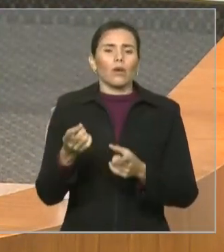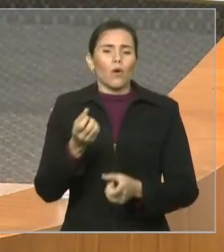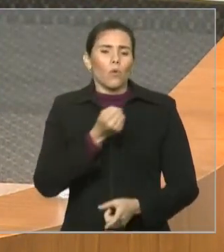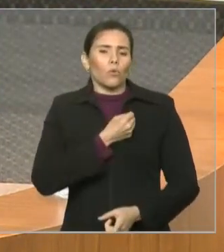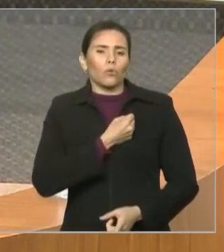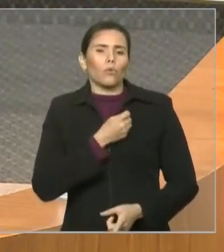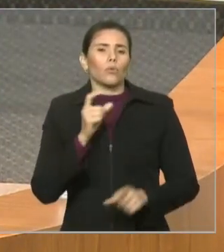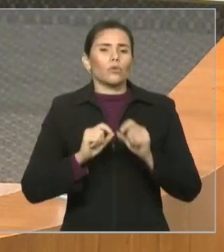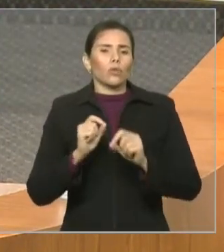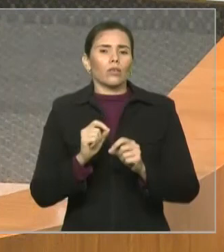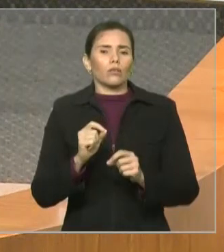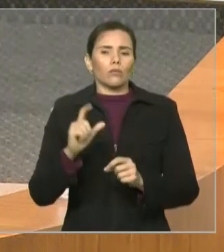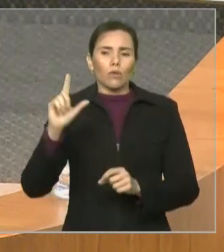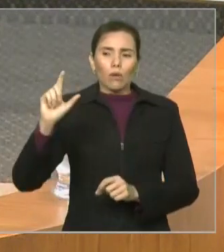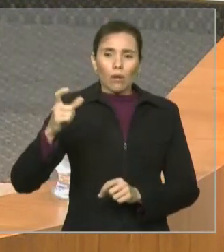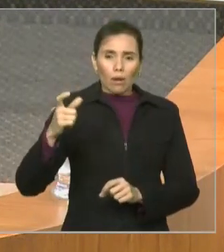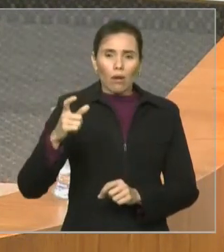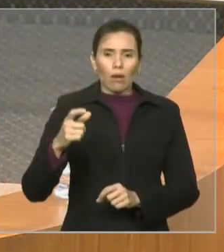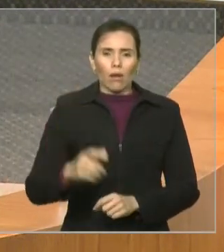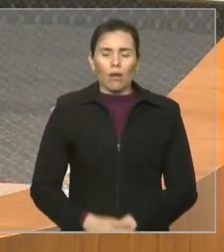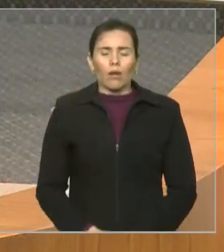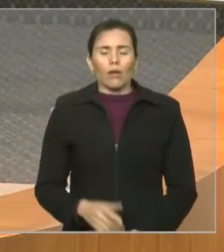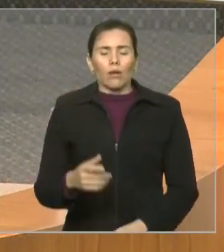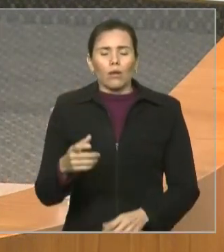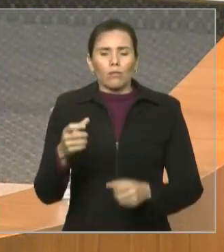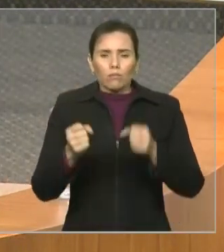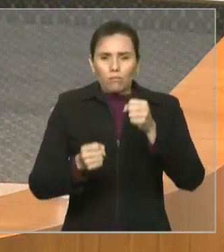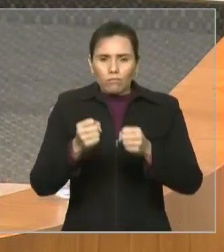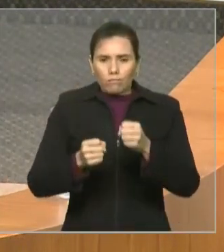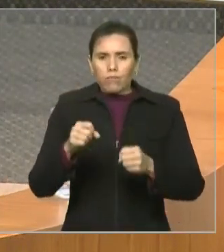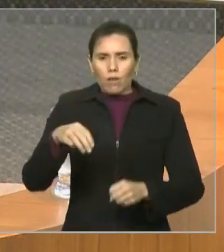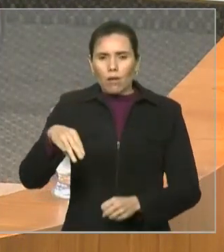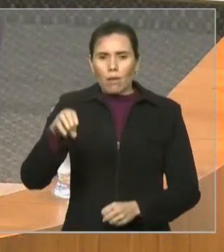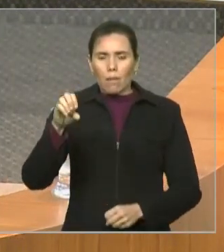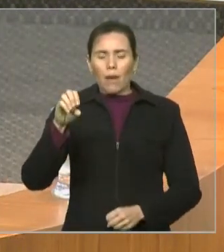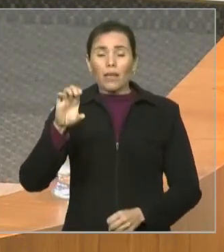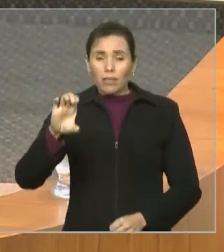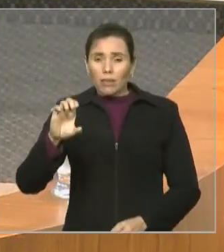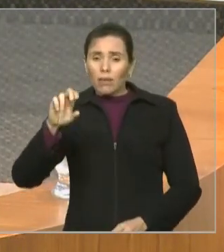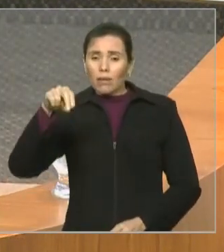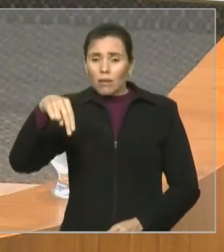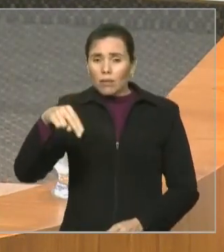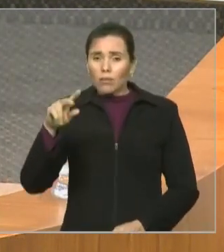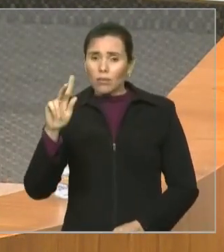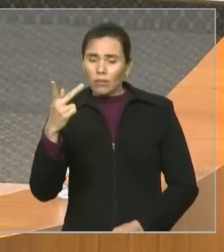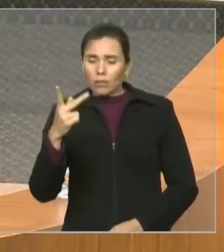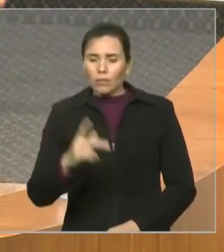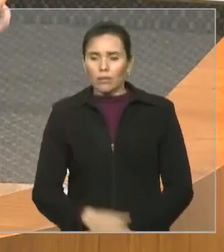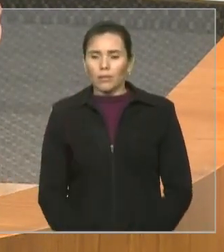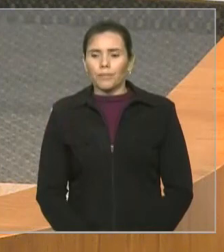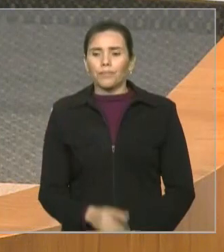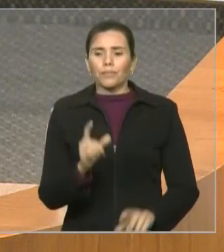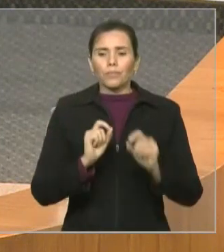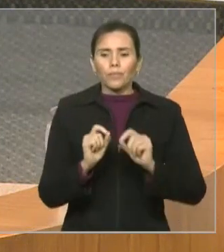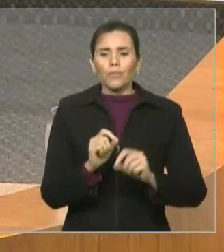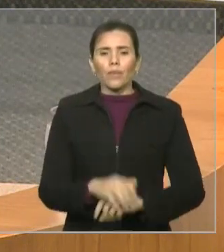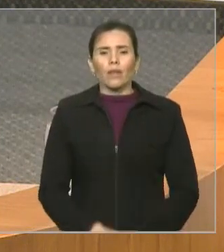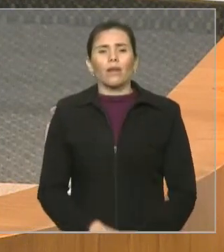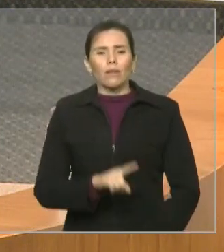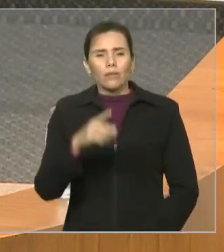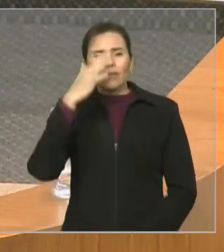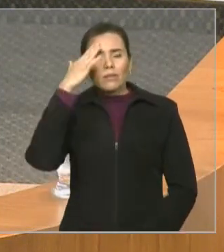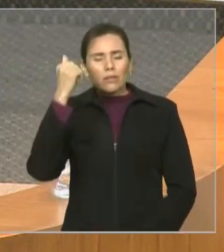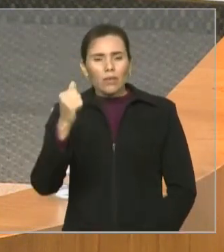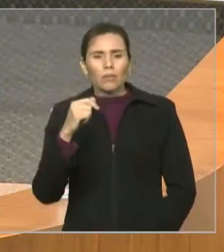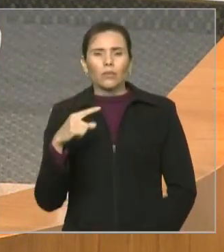de 1988, artigo 24, inciso 12, é dever do Estado legislar de forma concorrente com a União